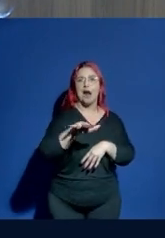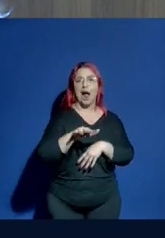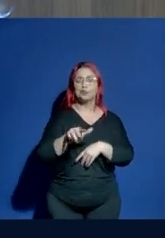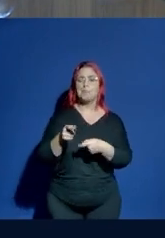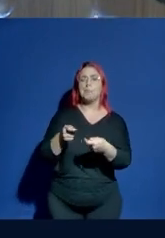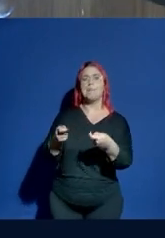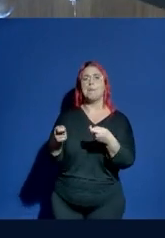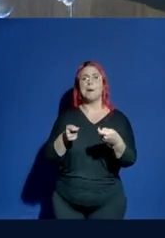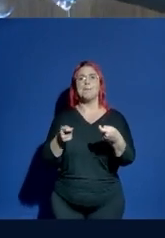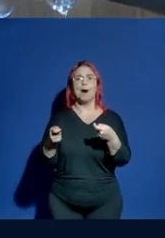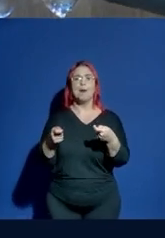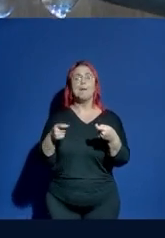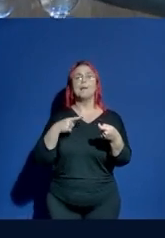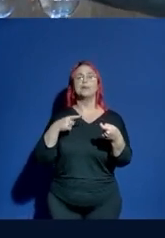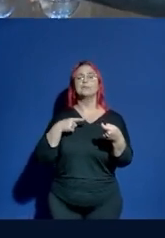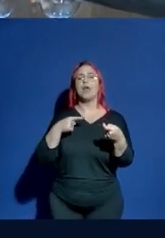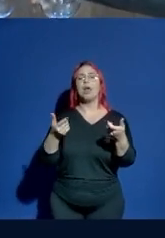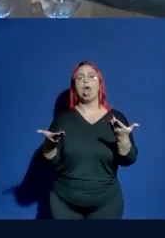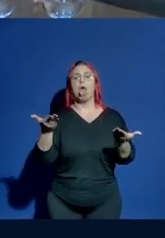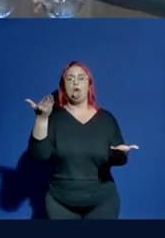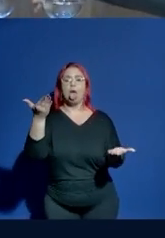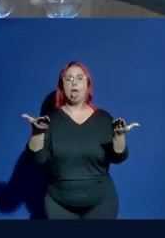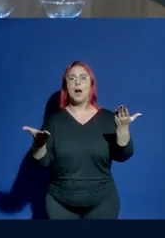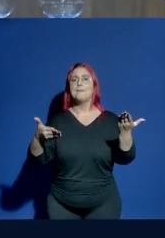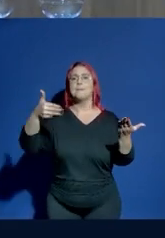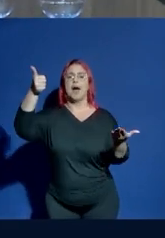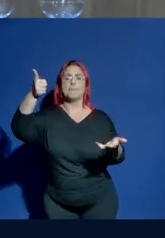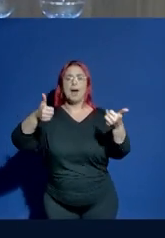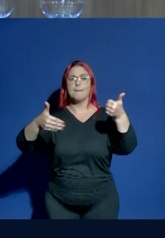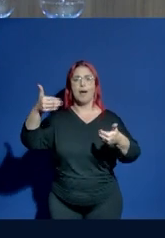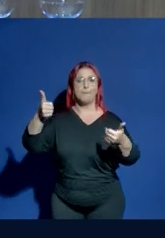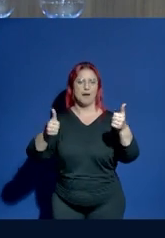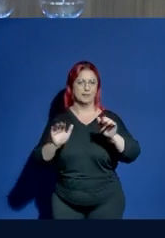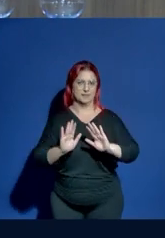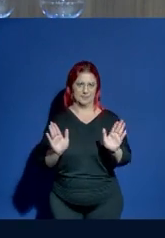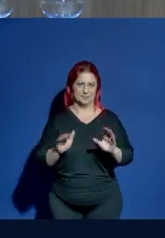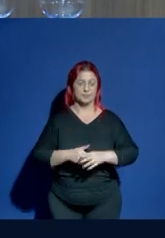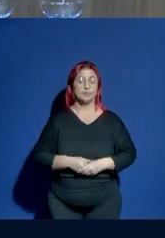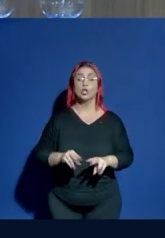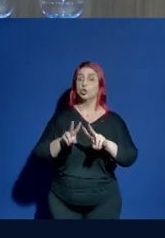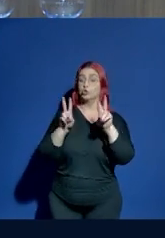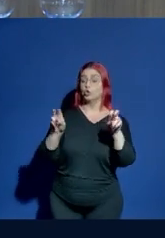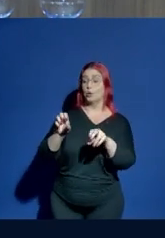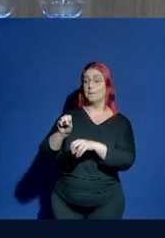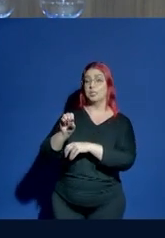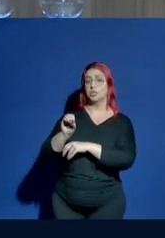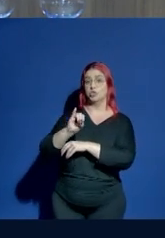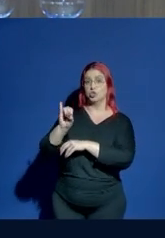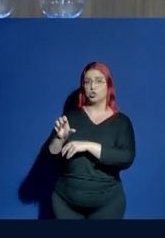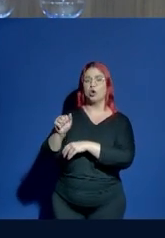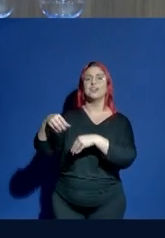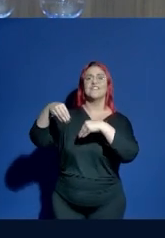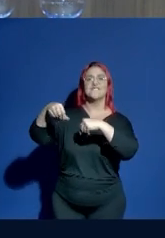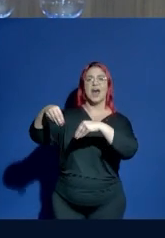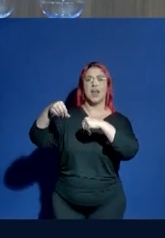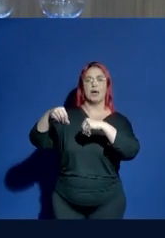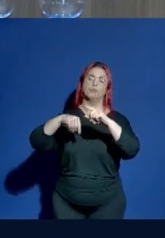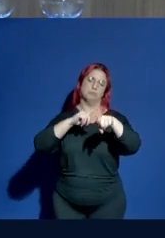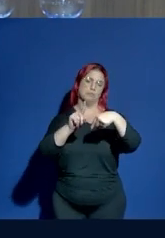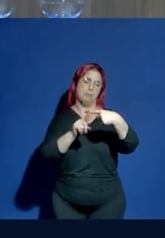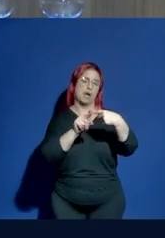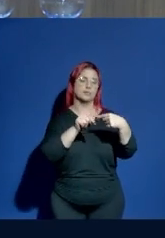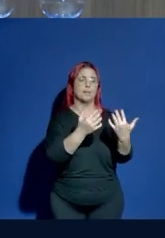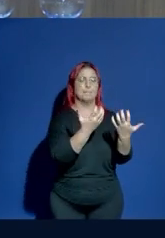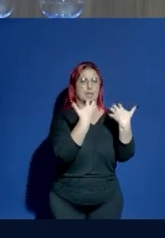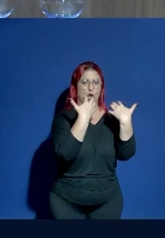haja uma sobreoferta de farelo ou de DDG, por exemplo, falando em soja e milho aqui. Mas